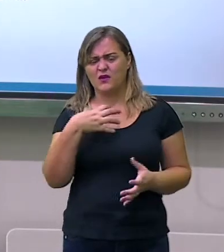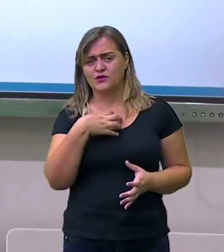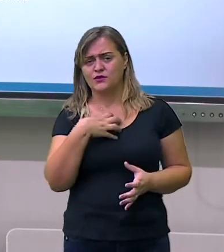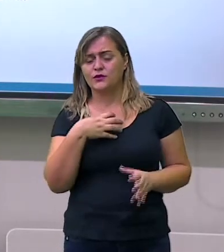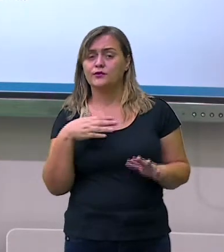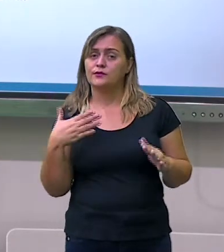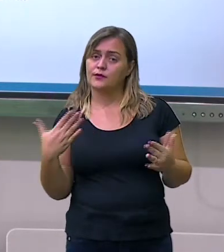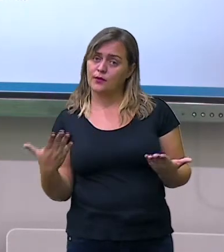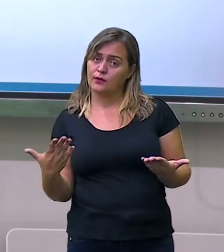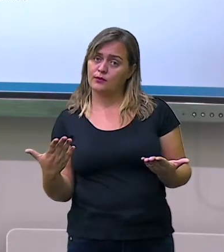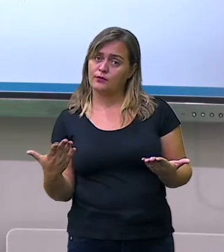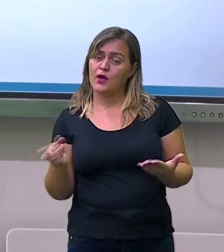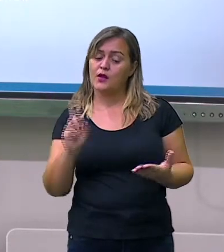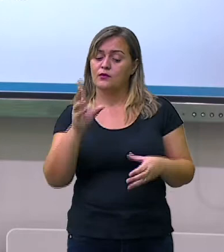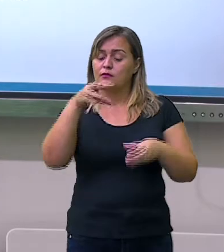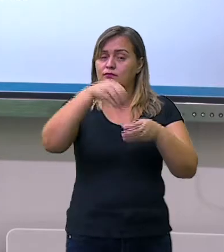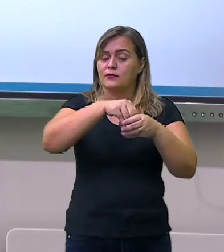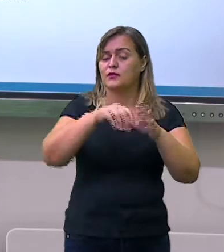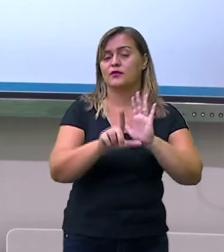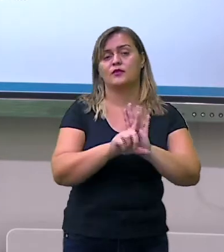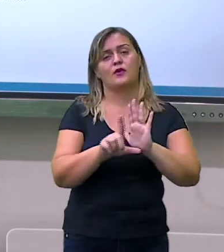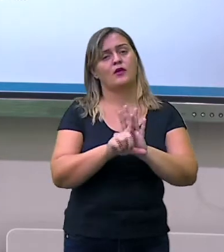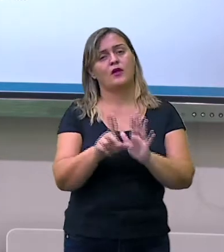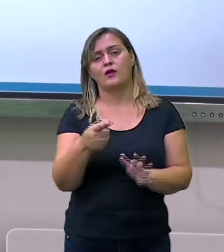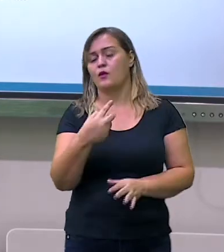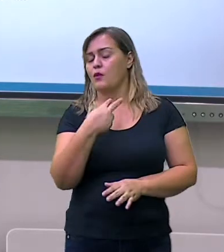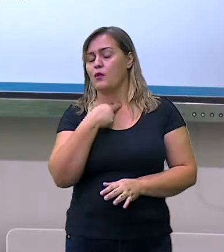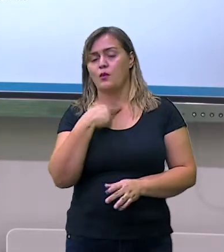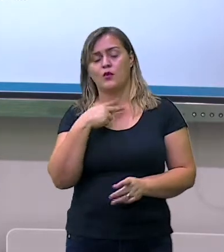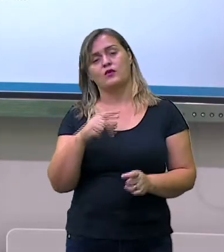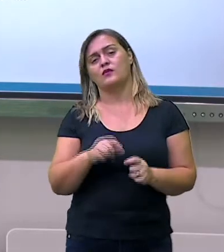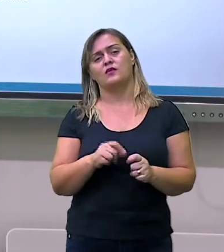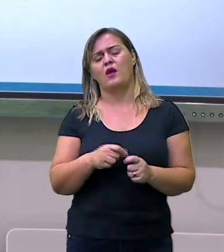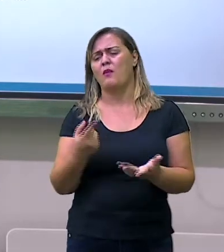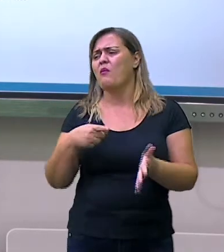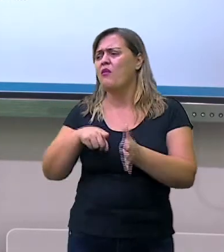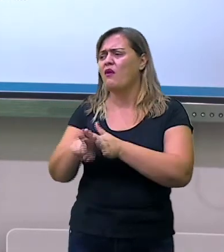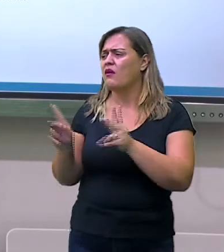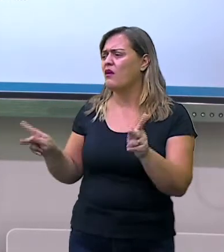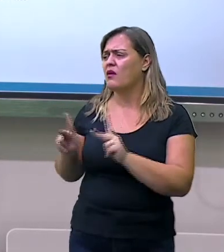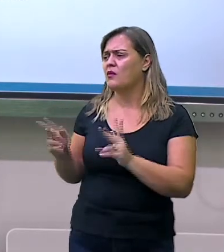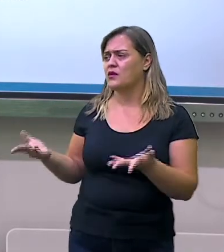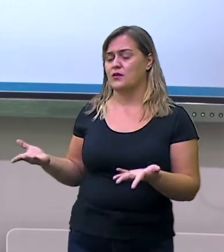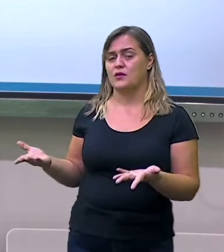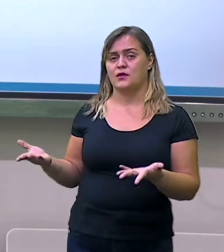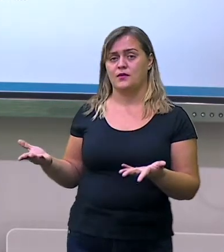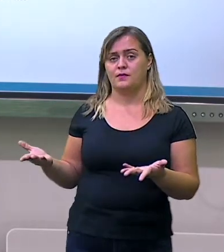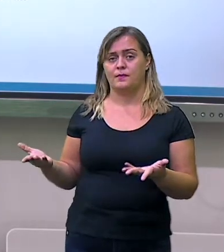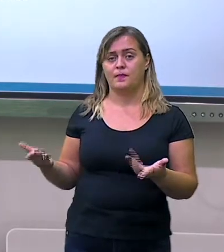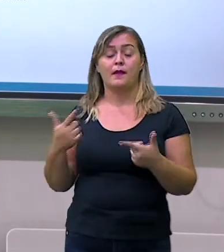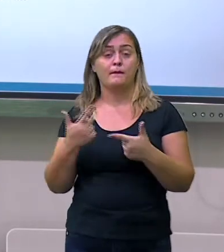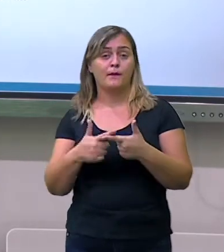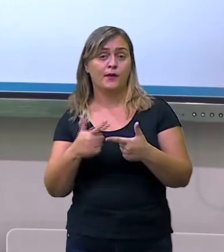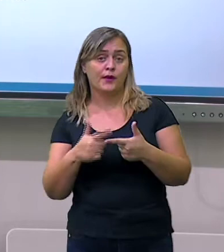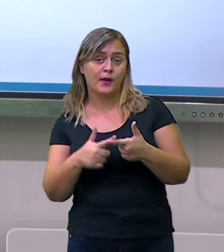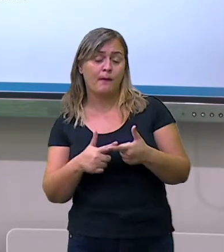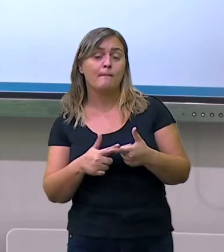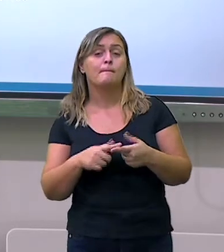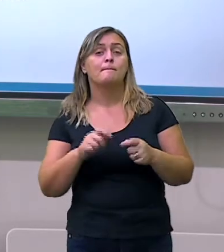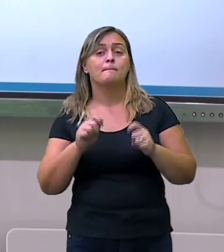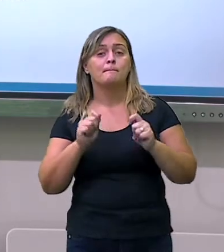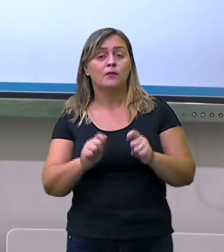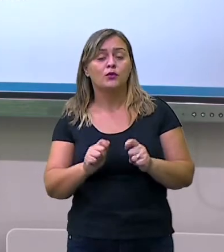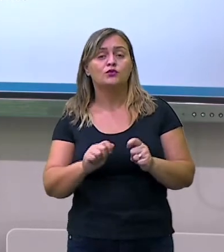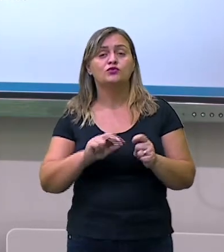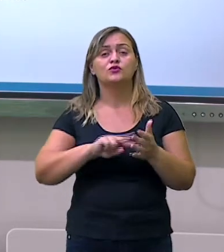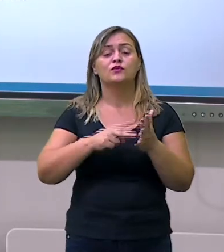dentro da nossa lei e não pode ser feito. Por quê, professora? Porque aí pode ser penalizado